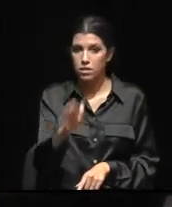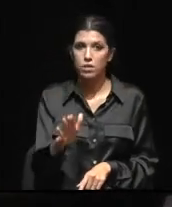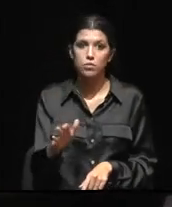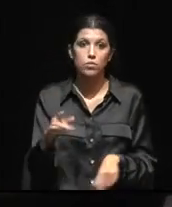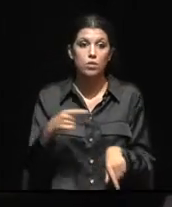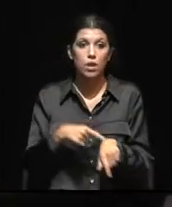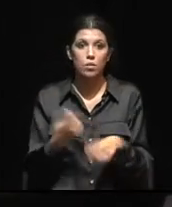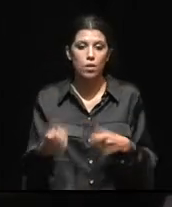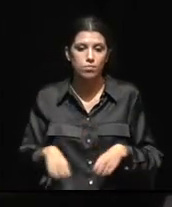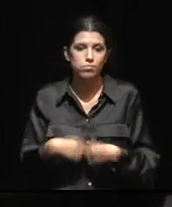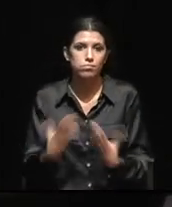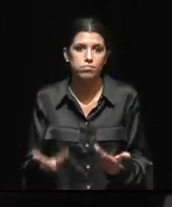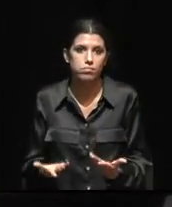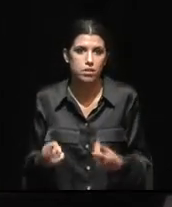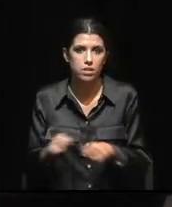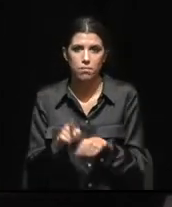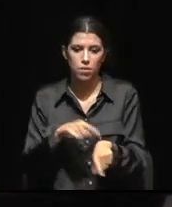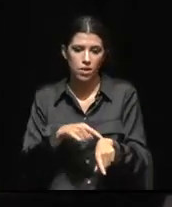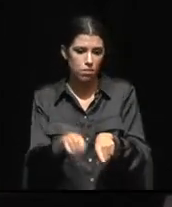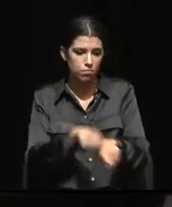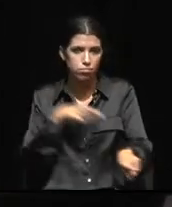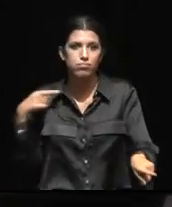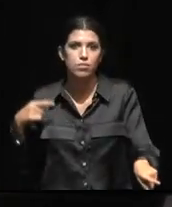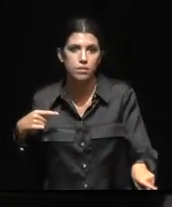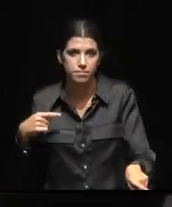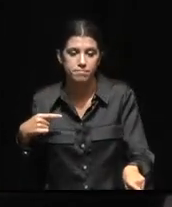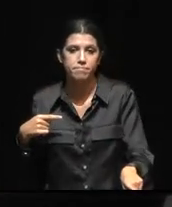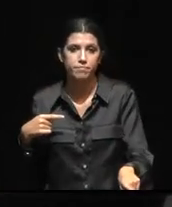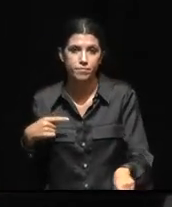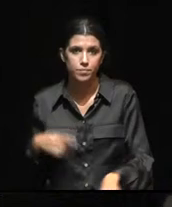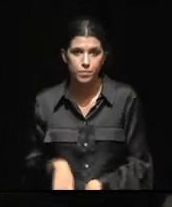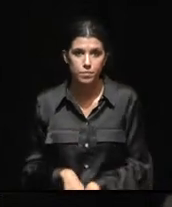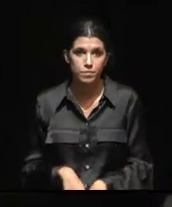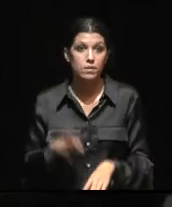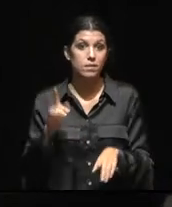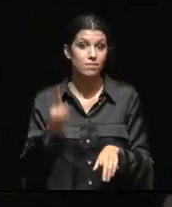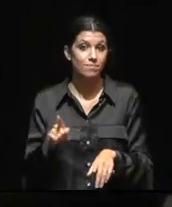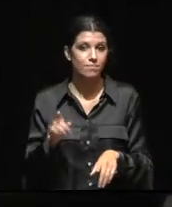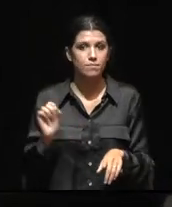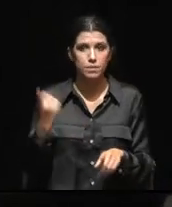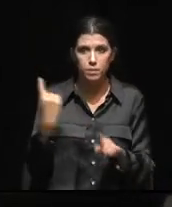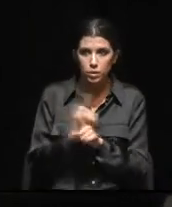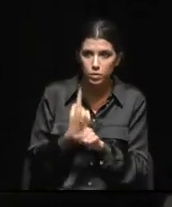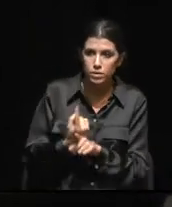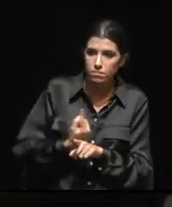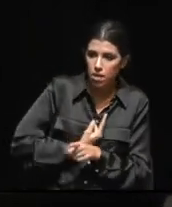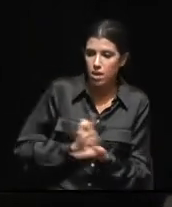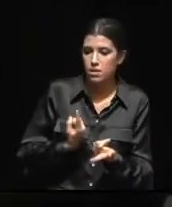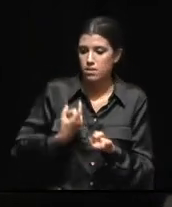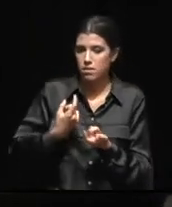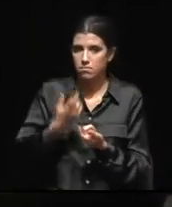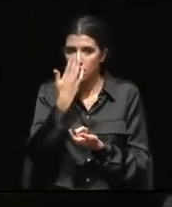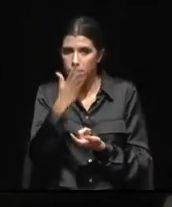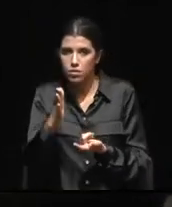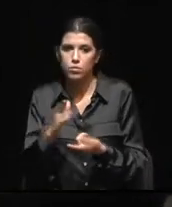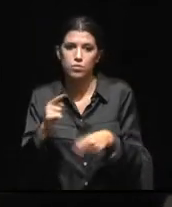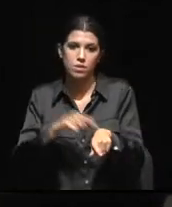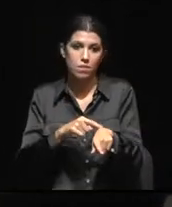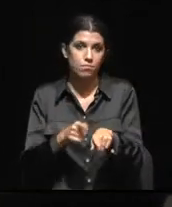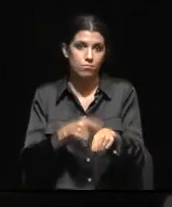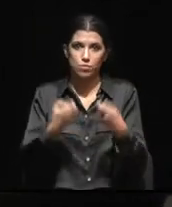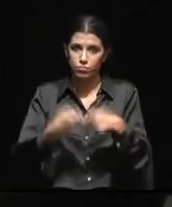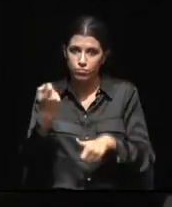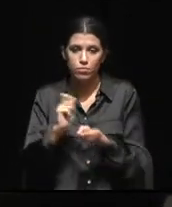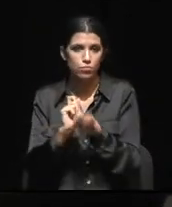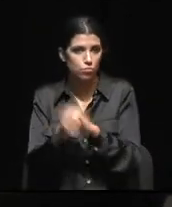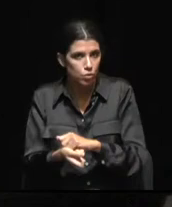extemporâneo e comportamento anacrónico e a primeira coisa que nós temos de fazer para mudar esse comportamento anacrónico